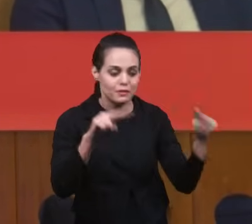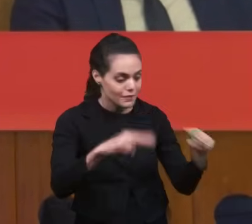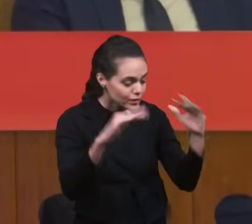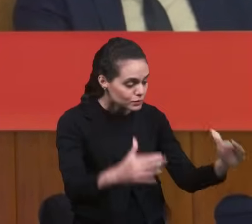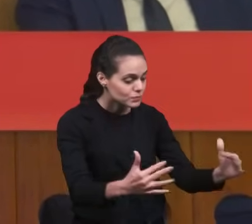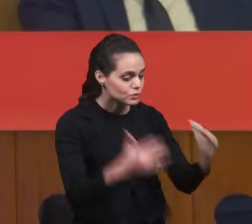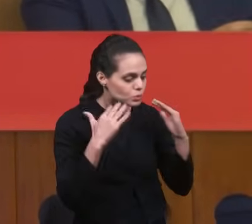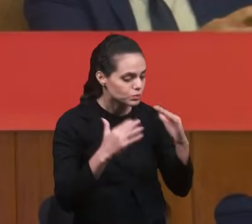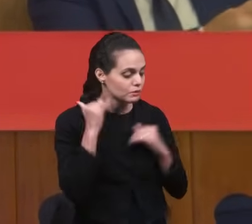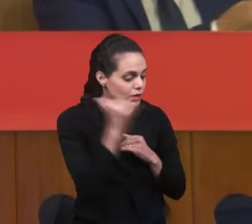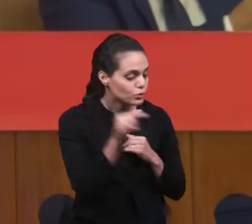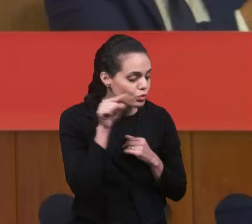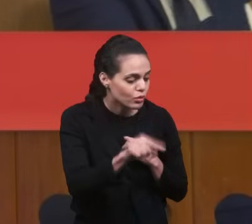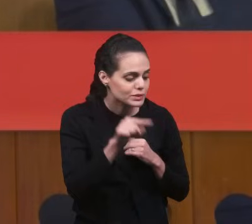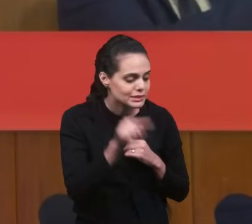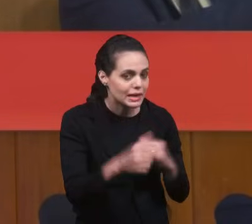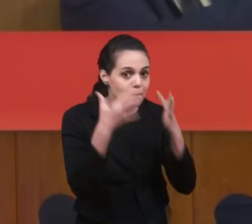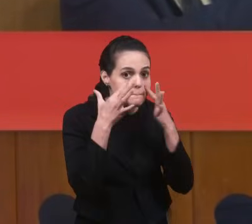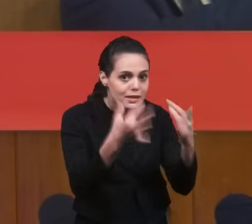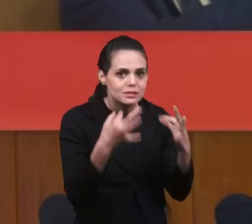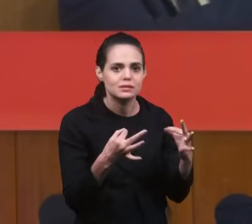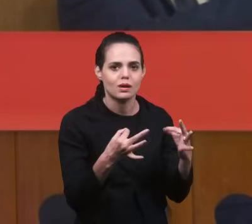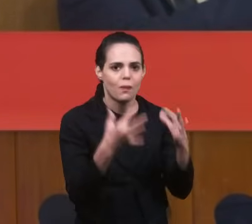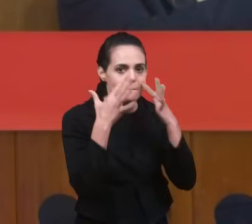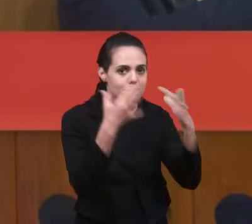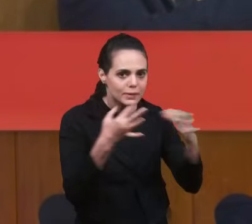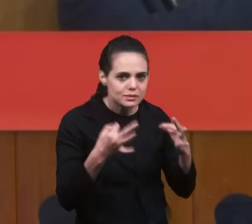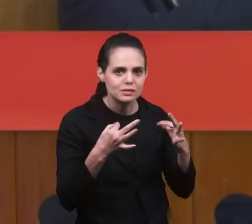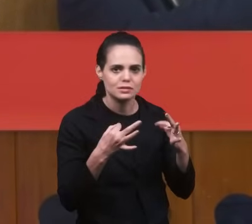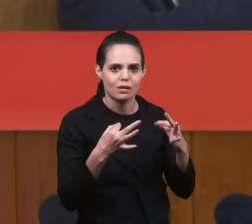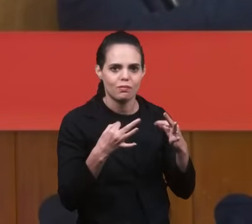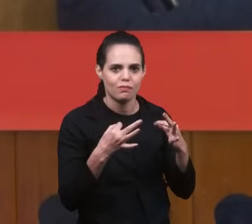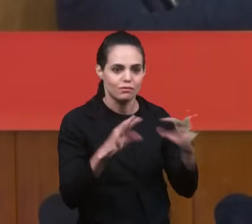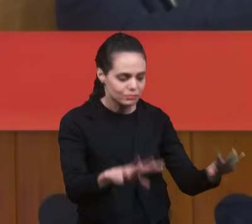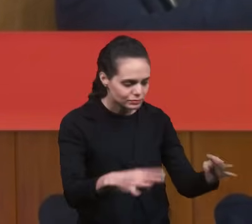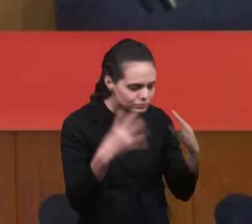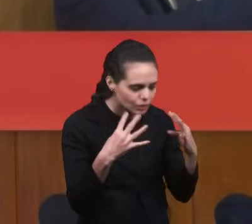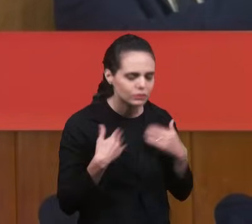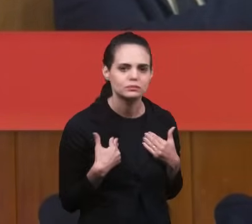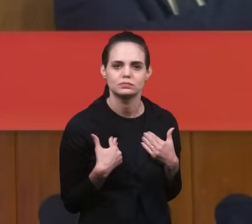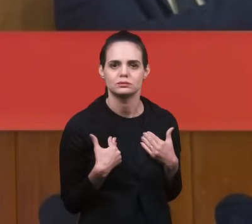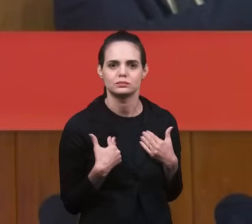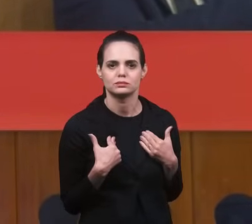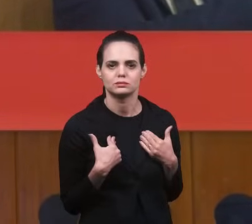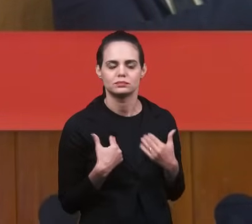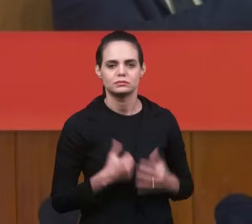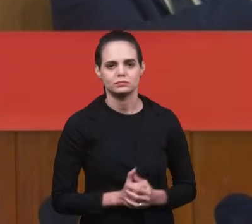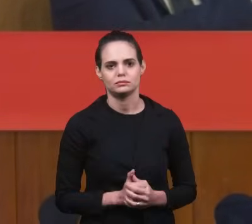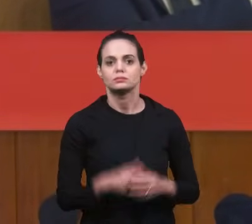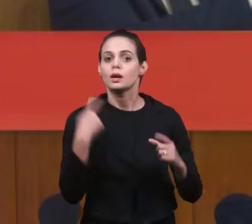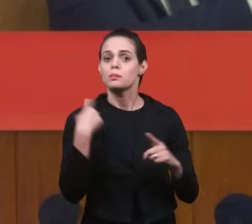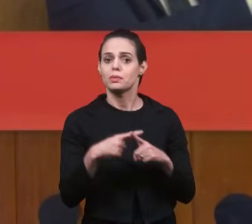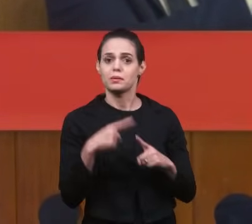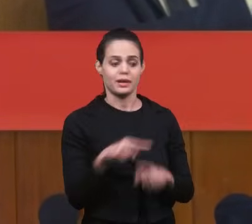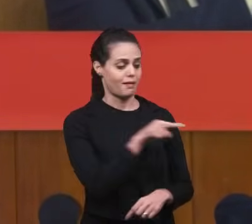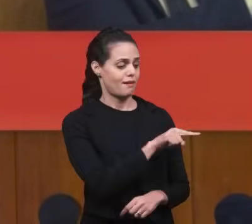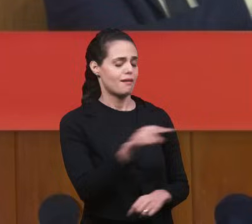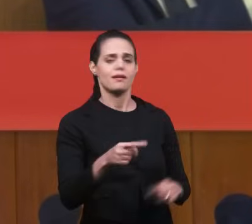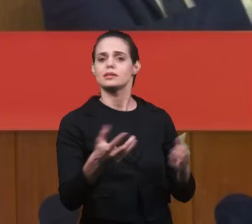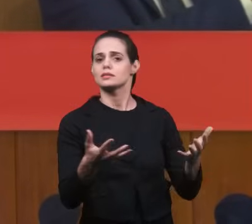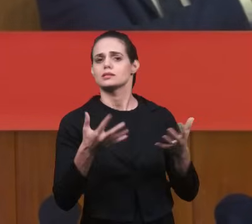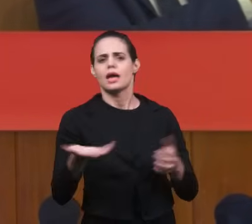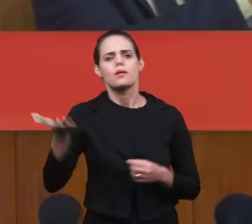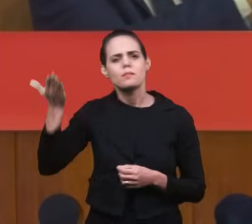os resultados do nazismo, antissemitismo, tudo em cima deles, porque eles quiseram. O sumo